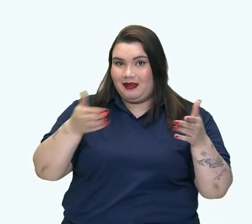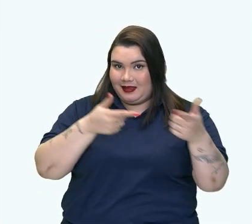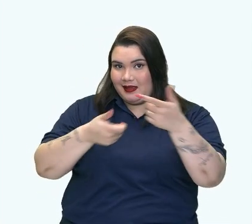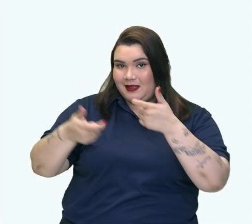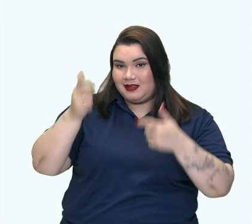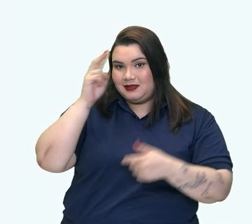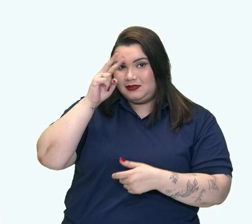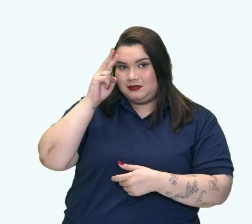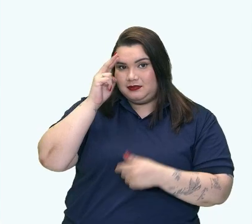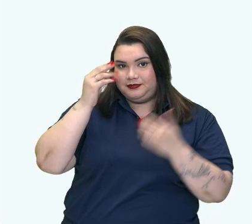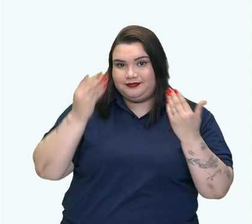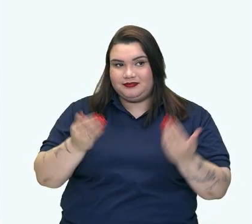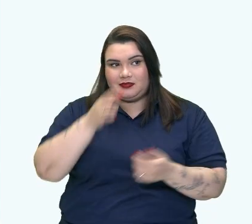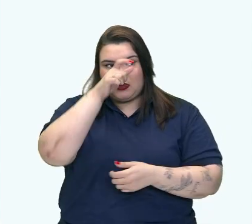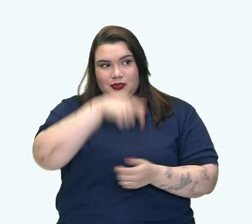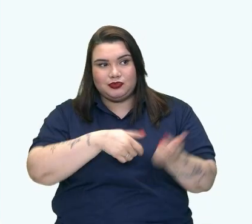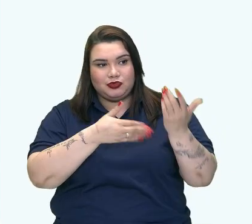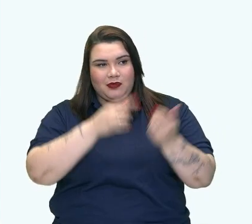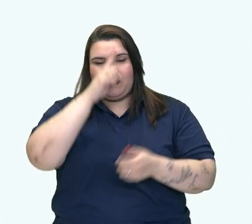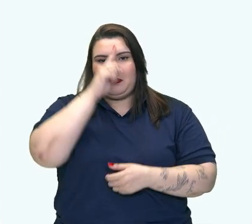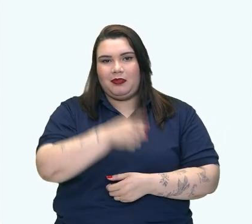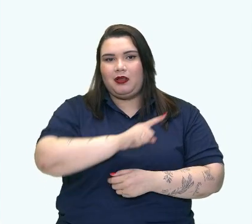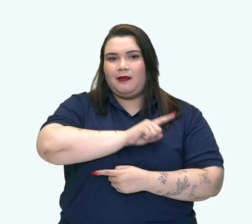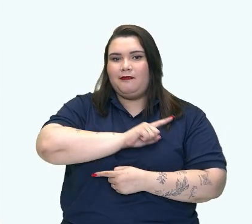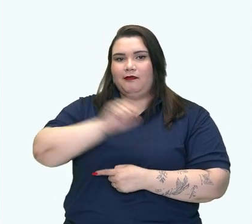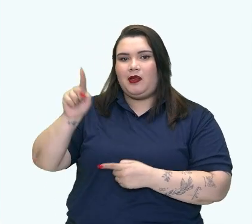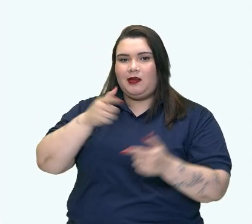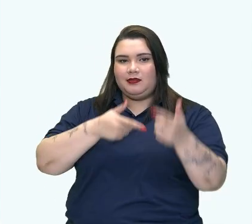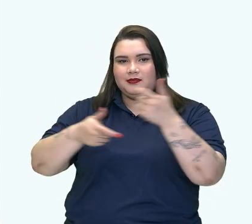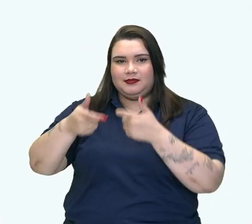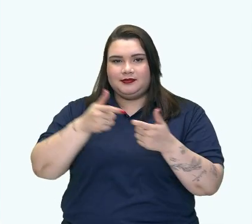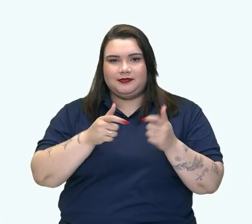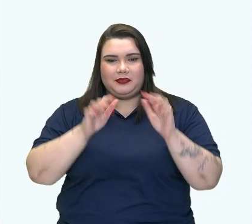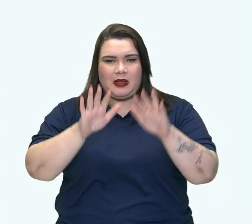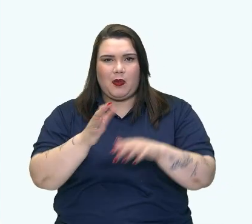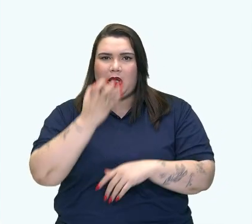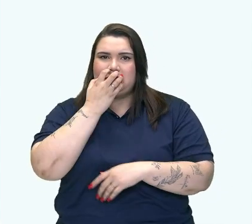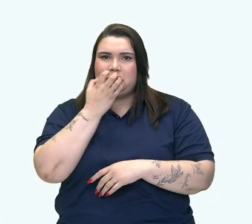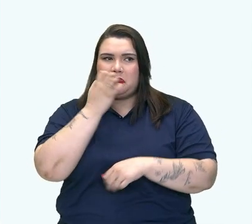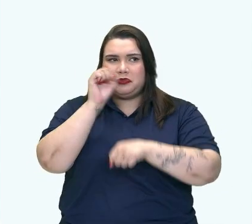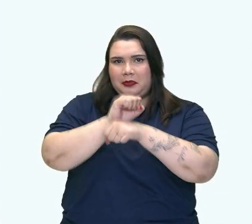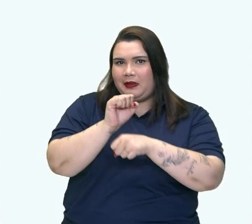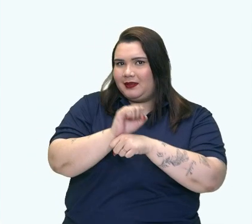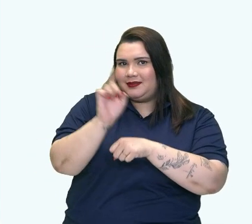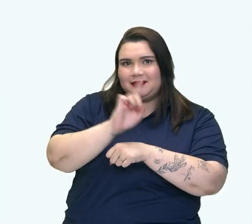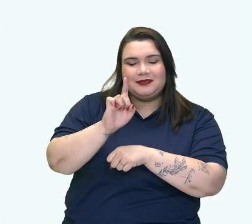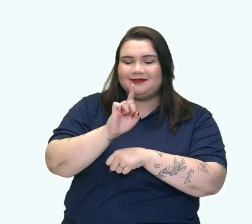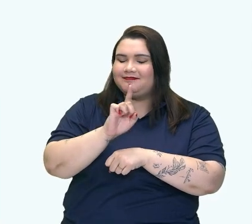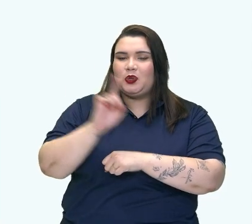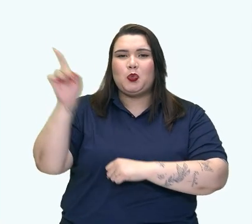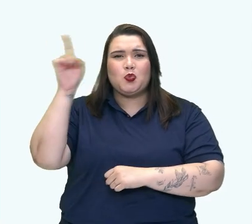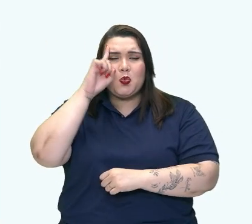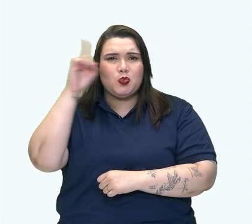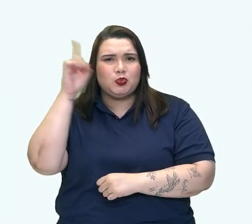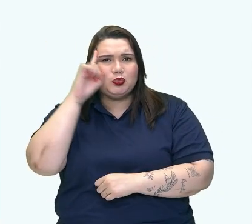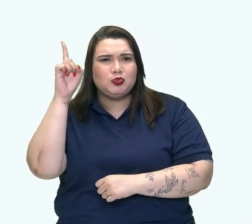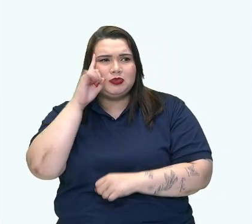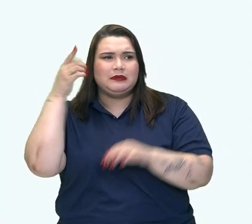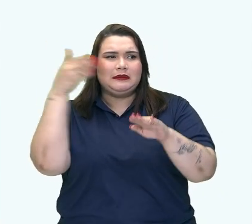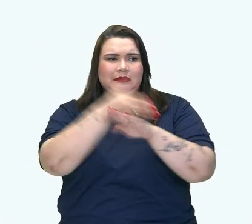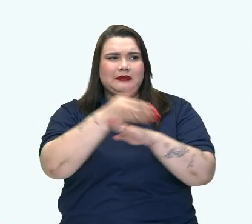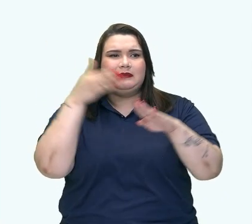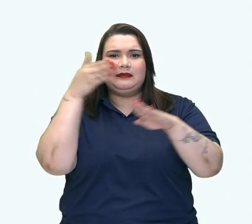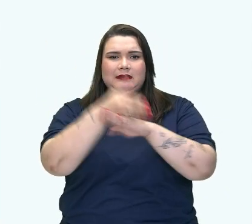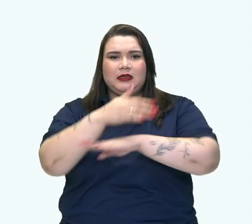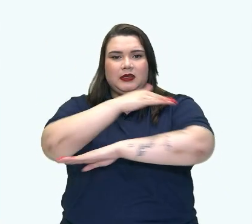guerra. O jovem foi convocado. Pensa que o cachorro deixou de esperá-lo? Continuou a ir